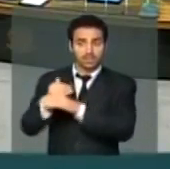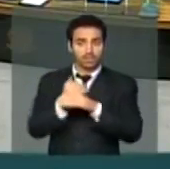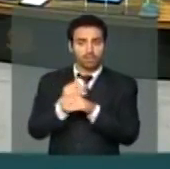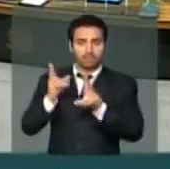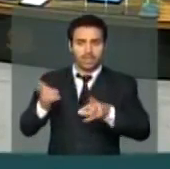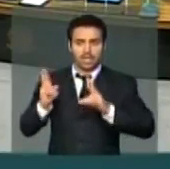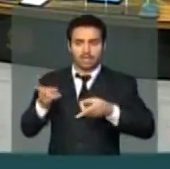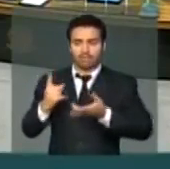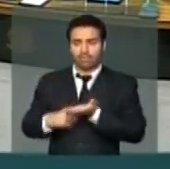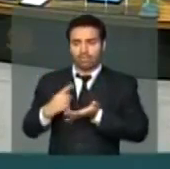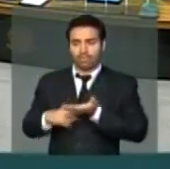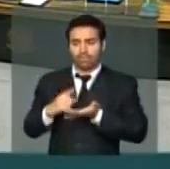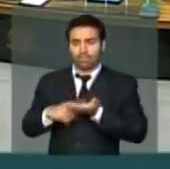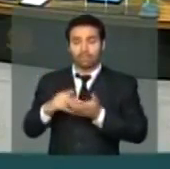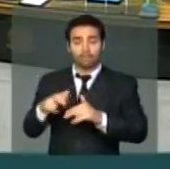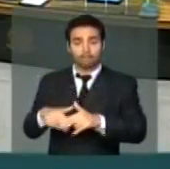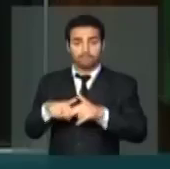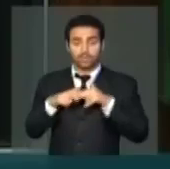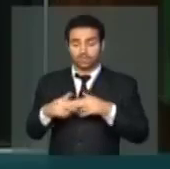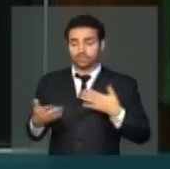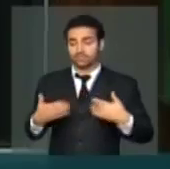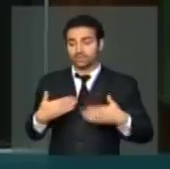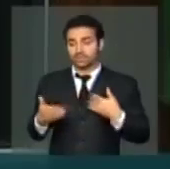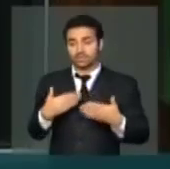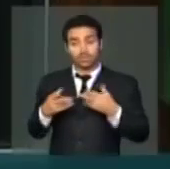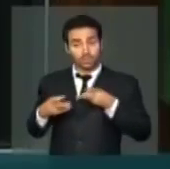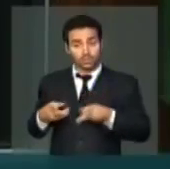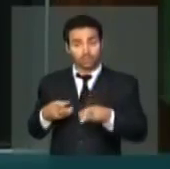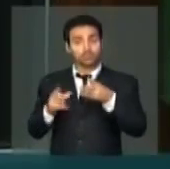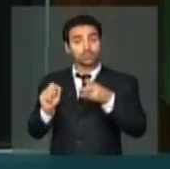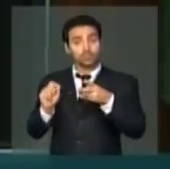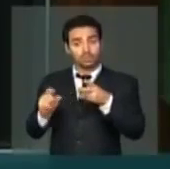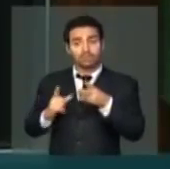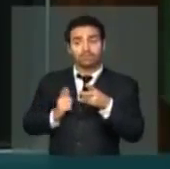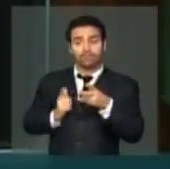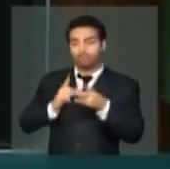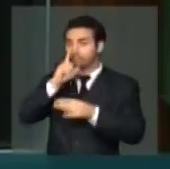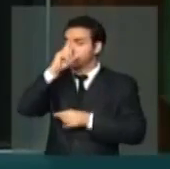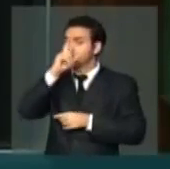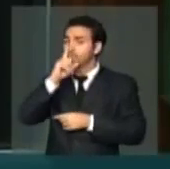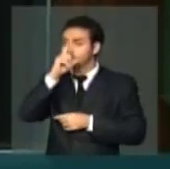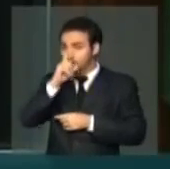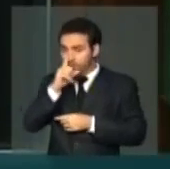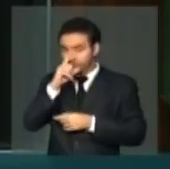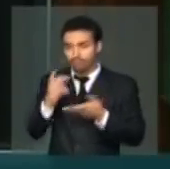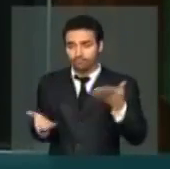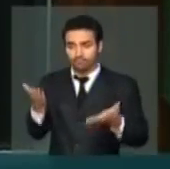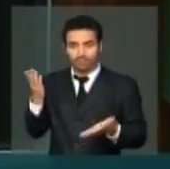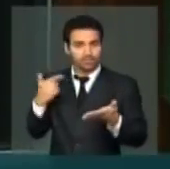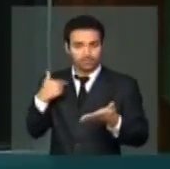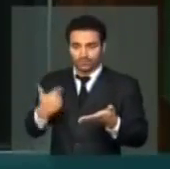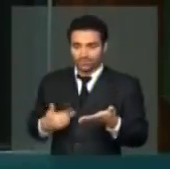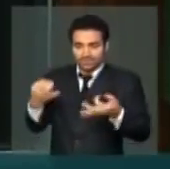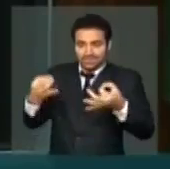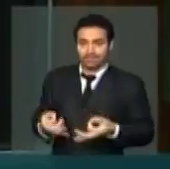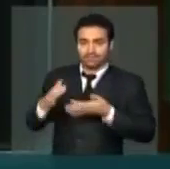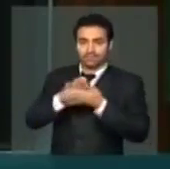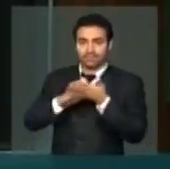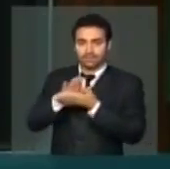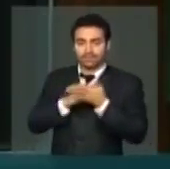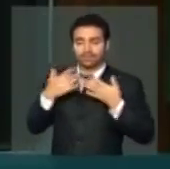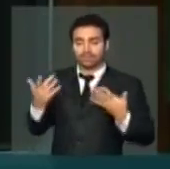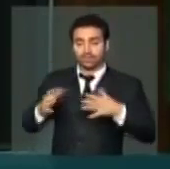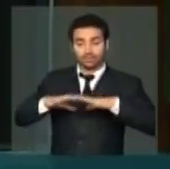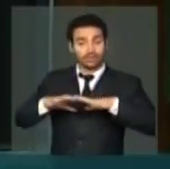essa máquina financeira continue a ser um fator de grandes riscos e incertezas, o que pode levar todo o